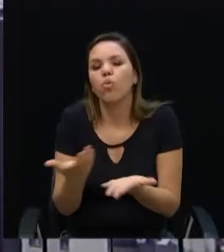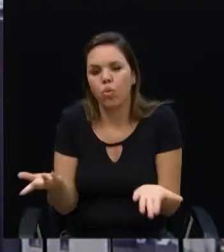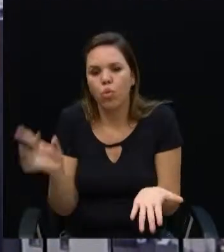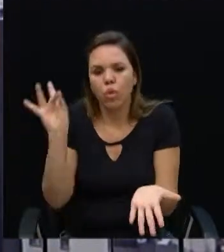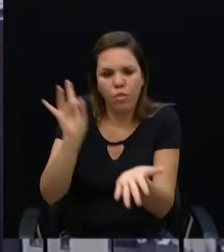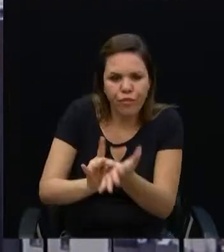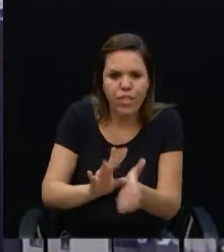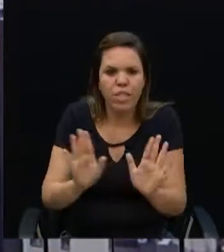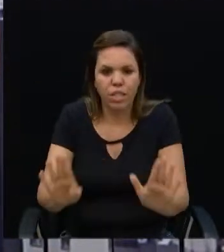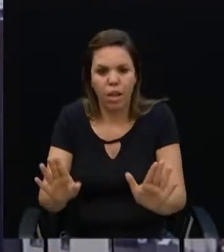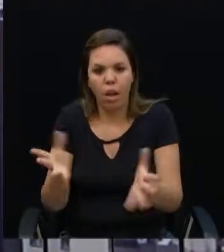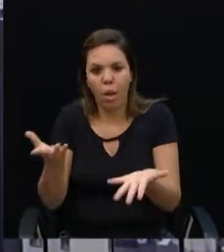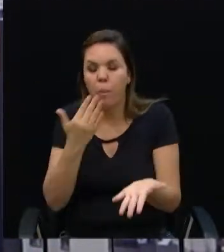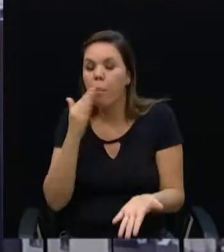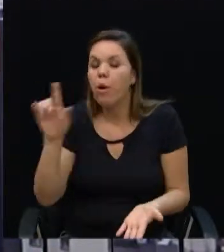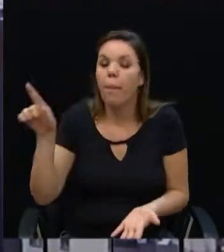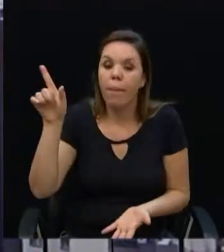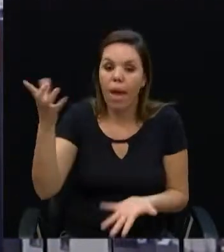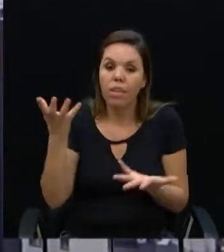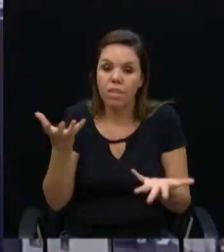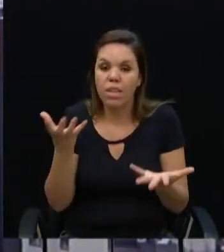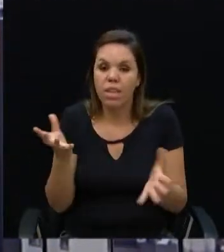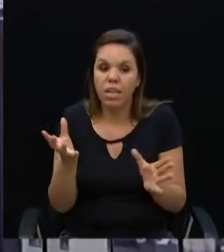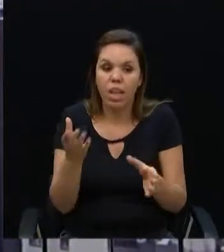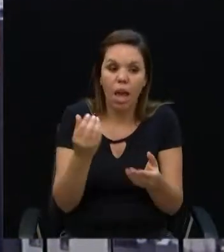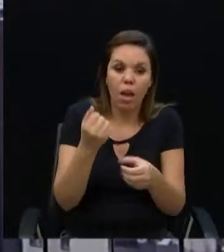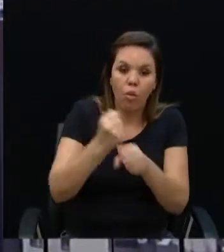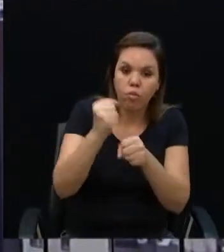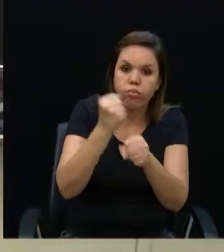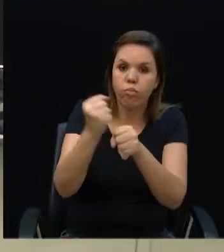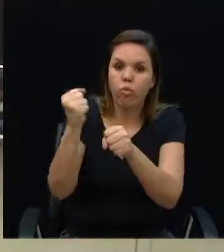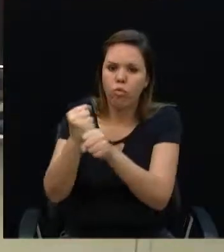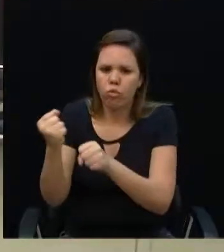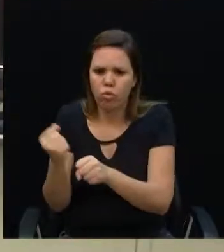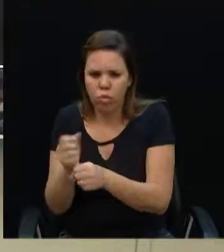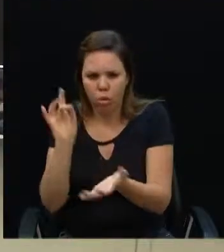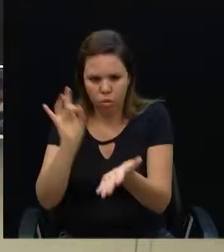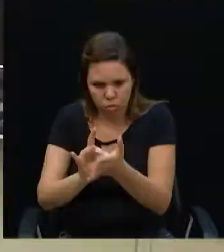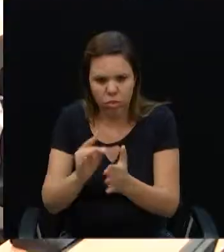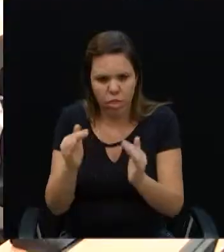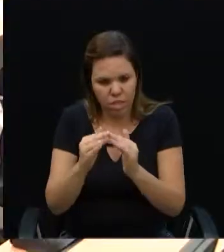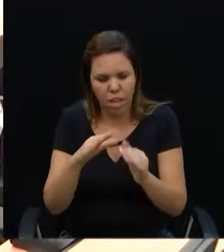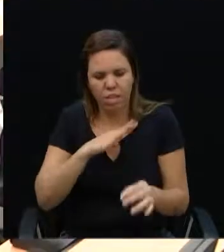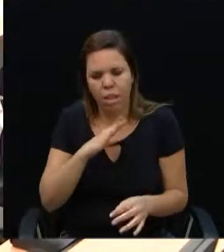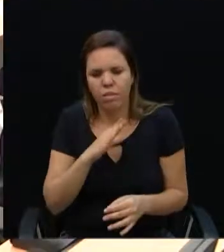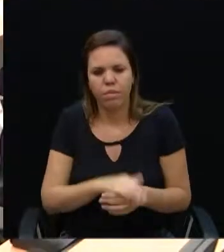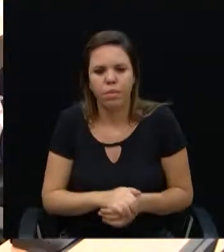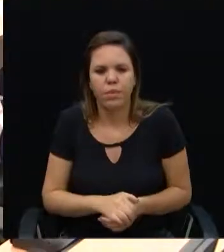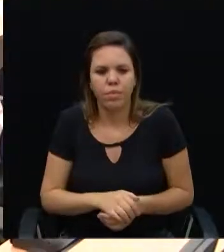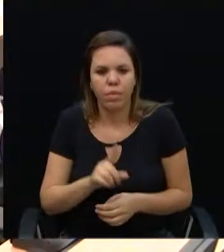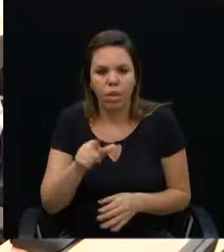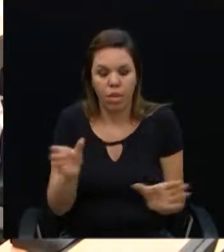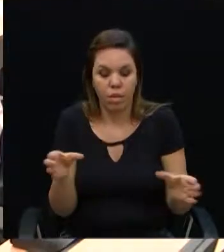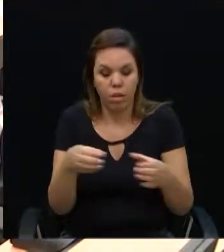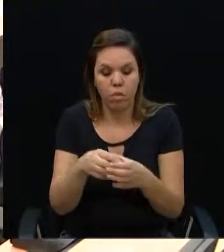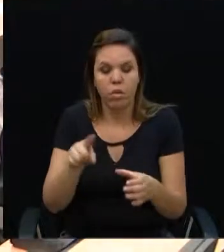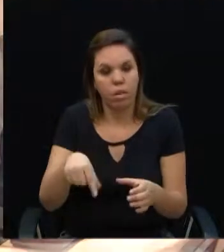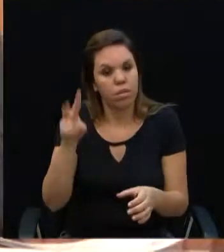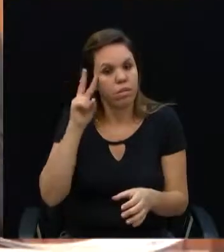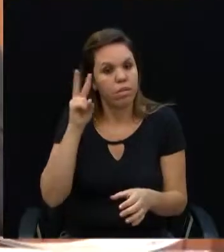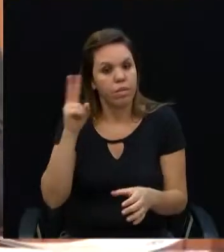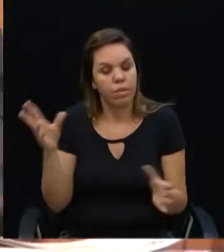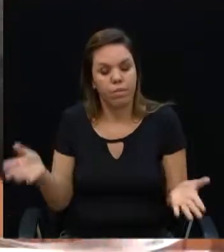promete regularizar as construções clandestinas na cidade. A Comissão de Constituição e Legalidade da Câmara promoveu